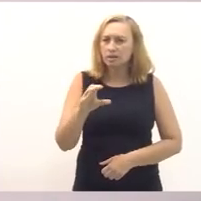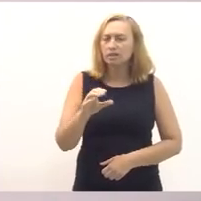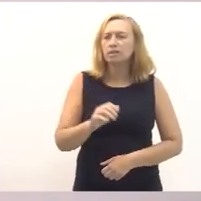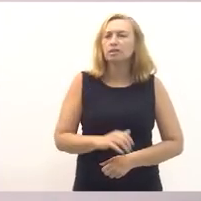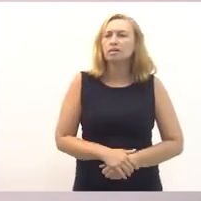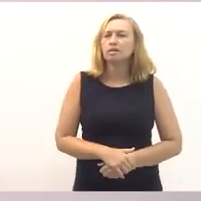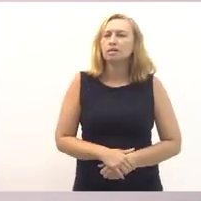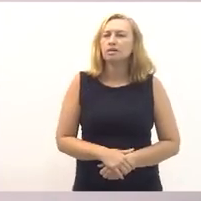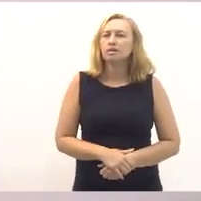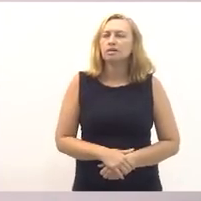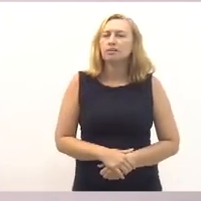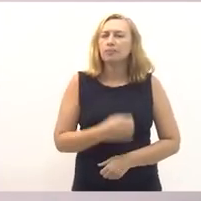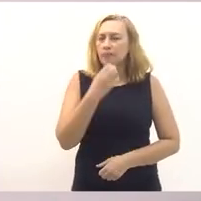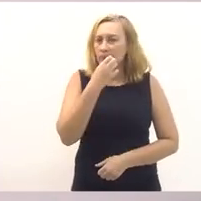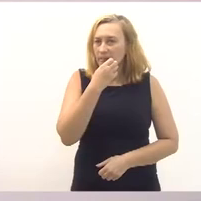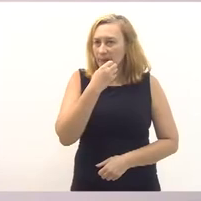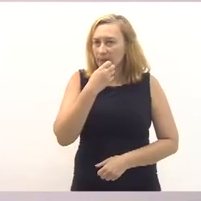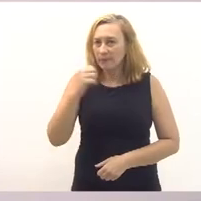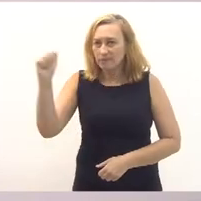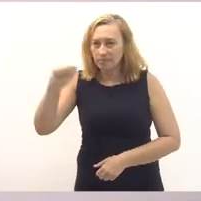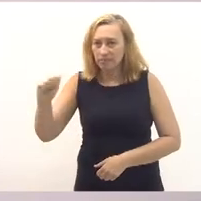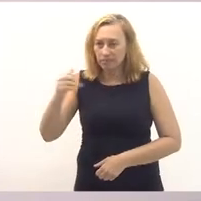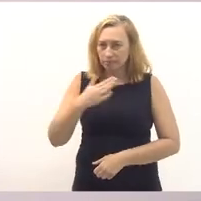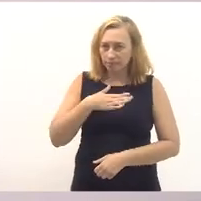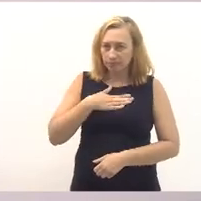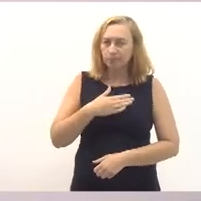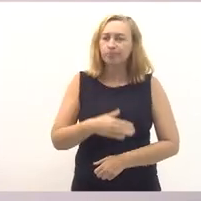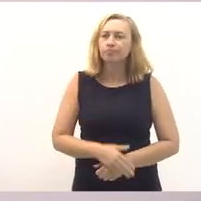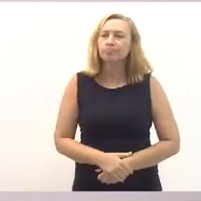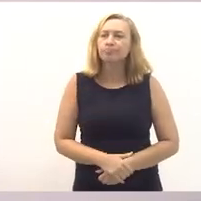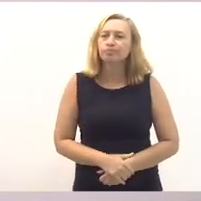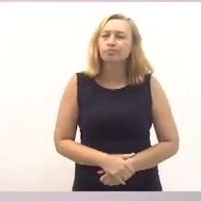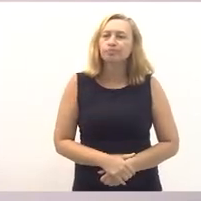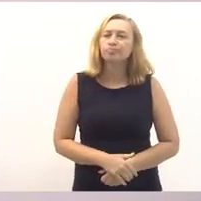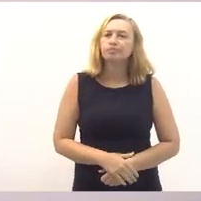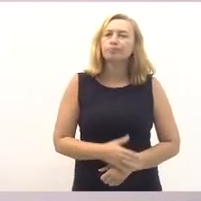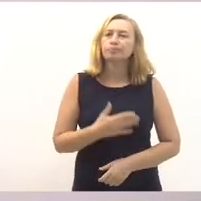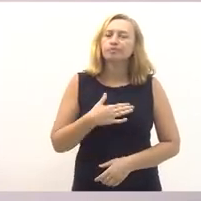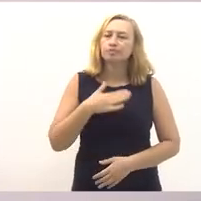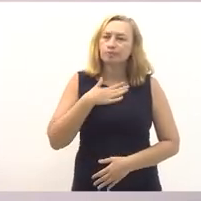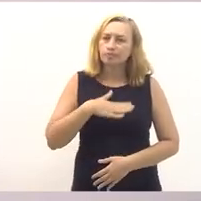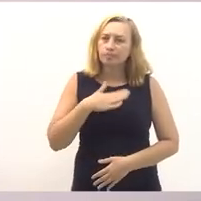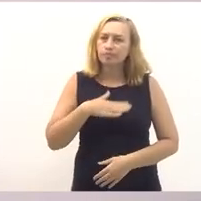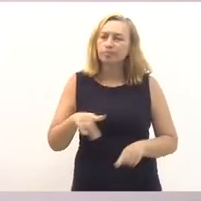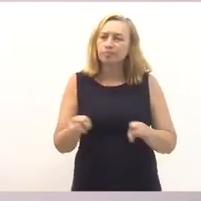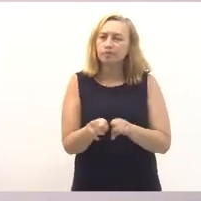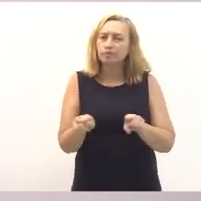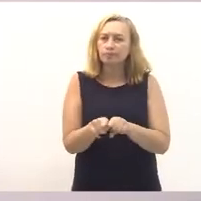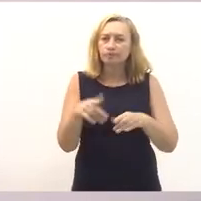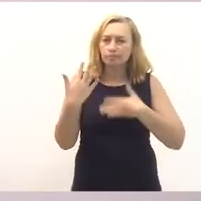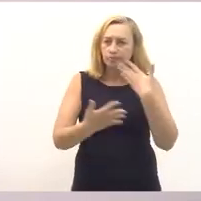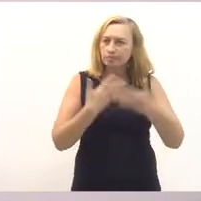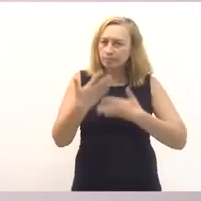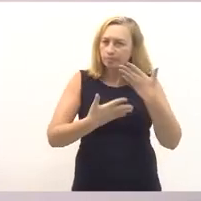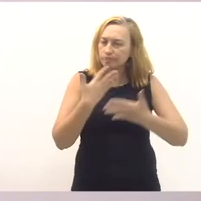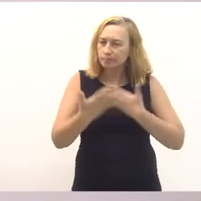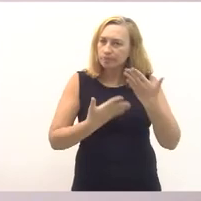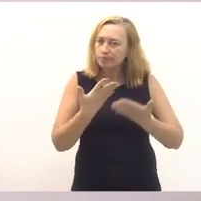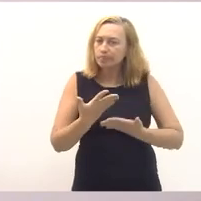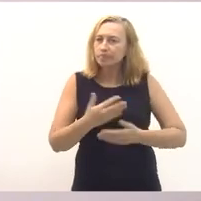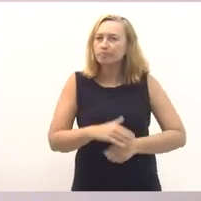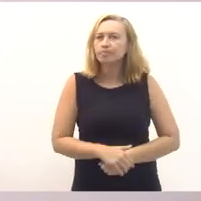nossa Associação concedido foi o meu próprio e para mim é tranquilidade também alegria é